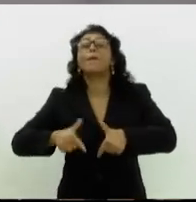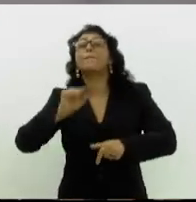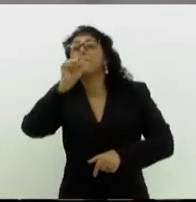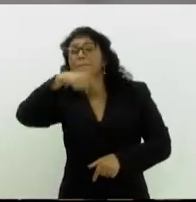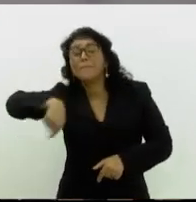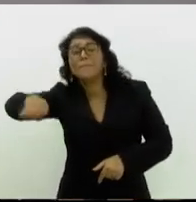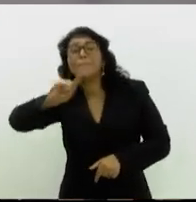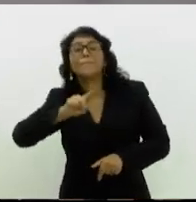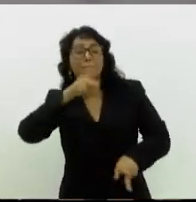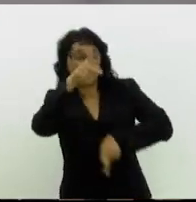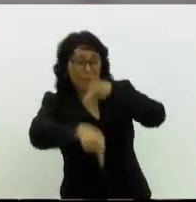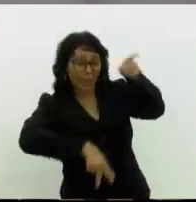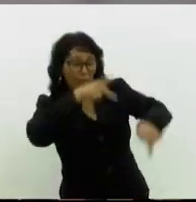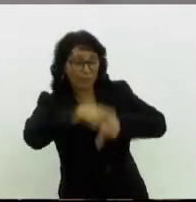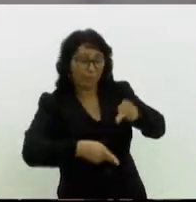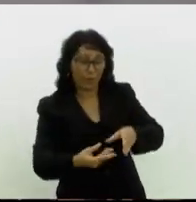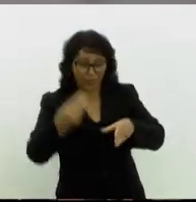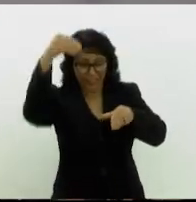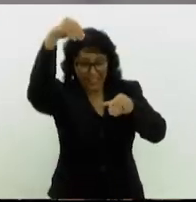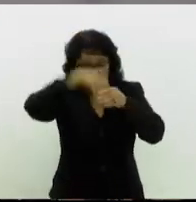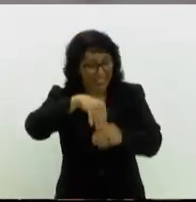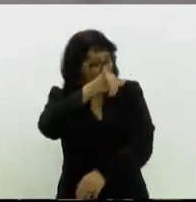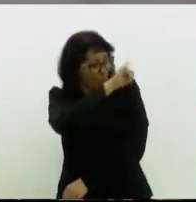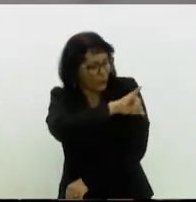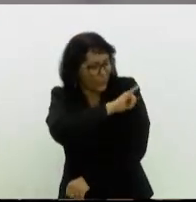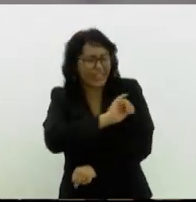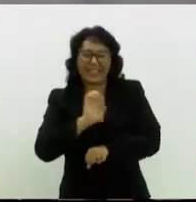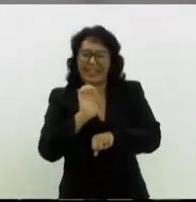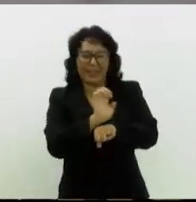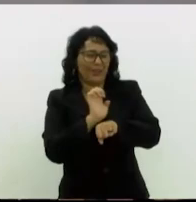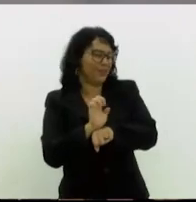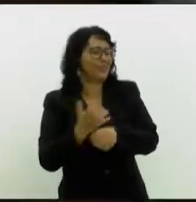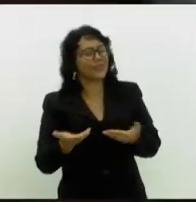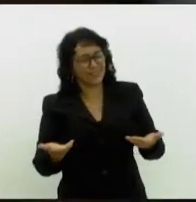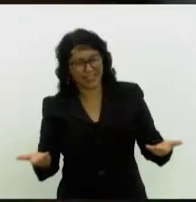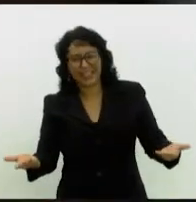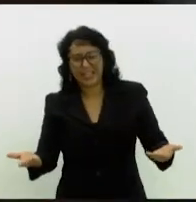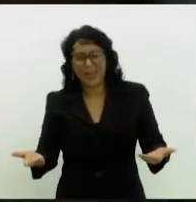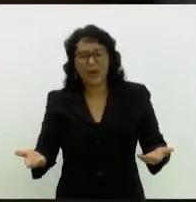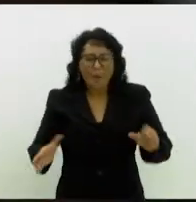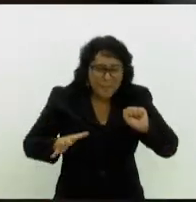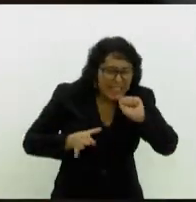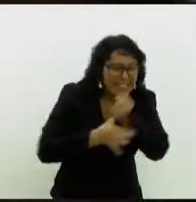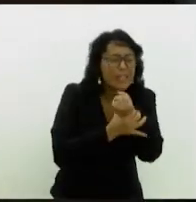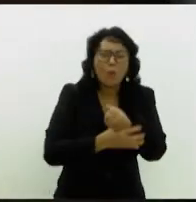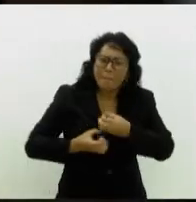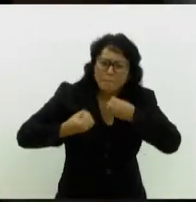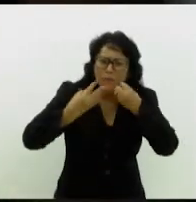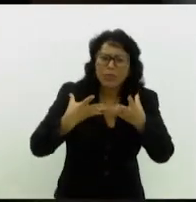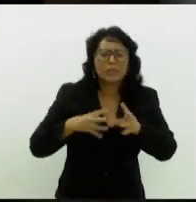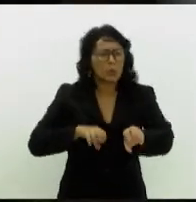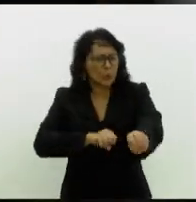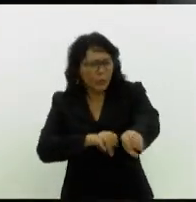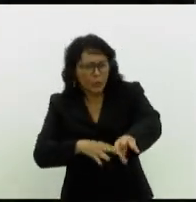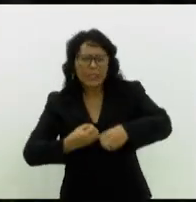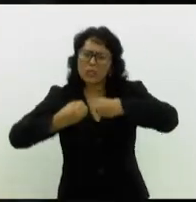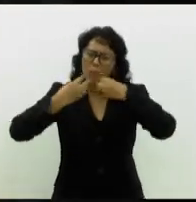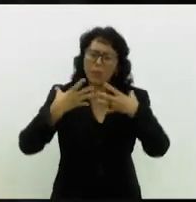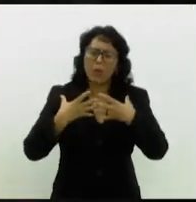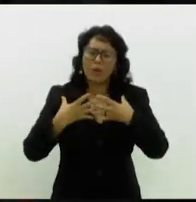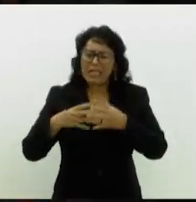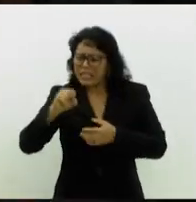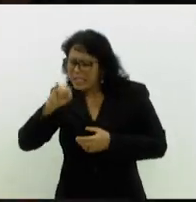Janeiro que precisa de uma boa saúde uma boa educação uma boa segurança o que não se consegue se o